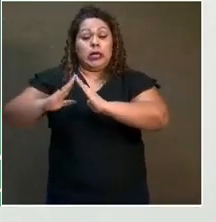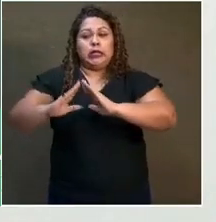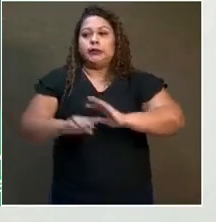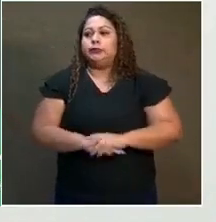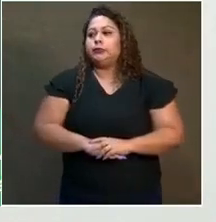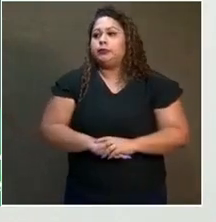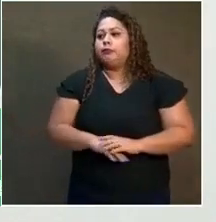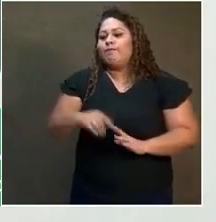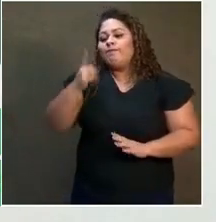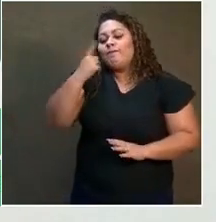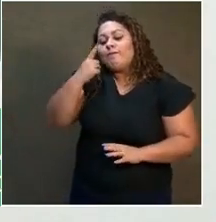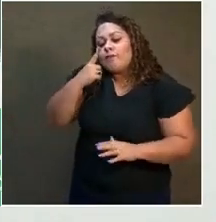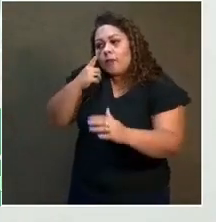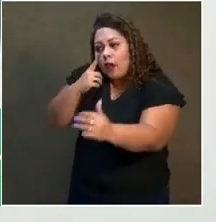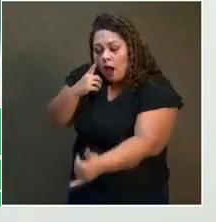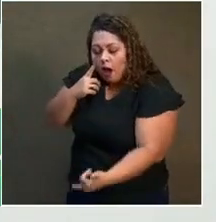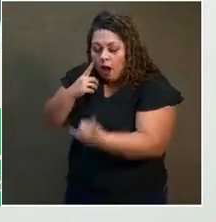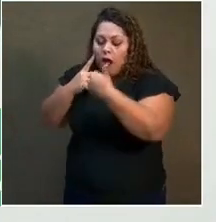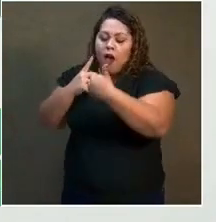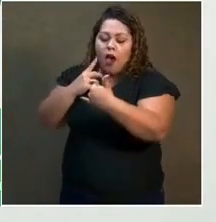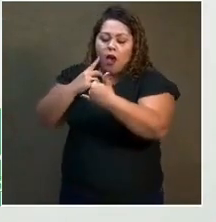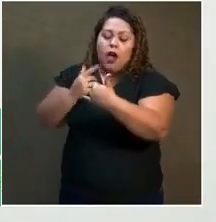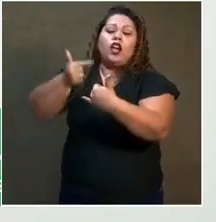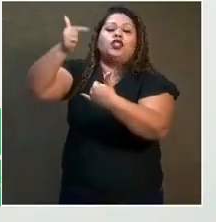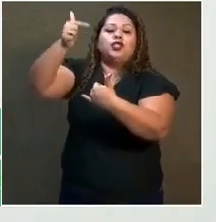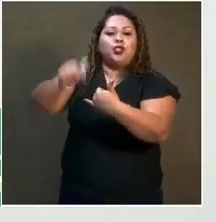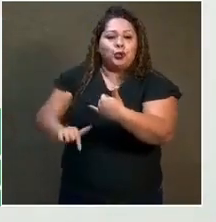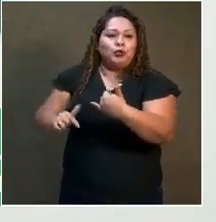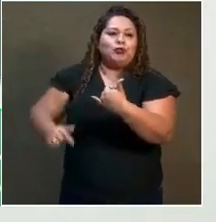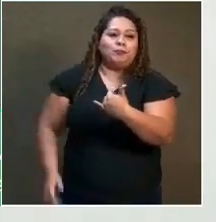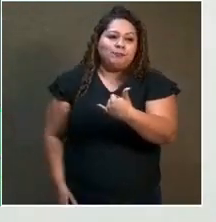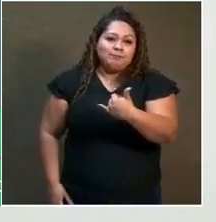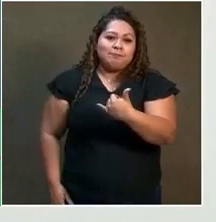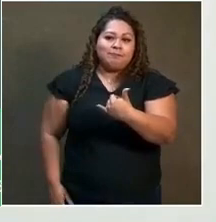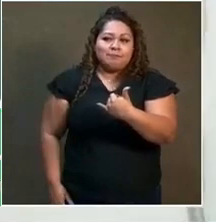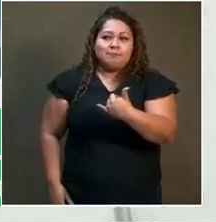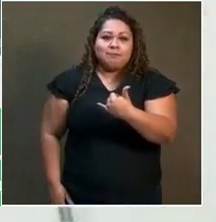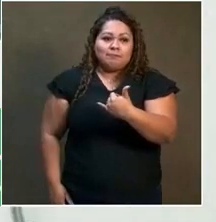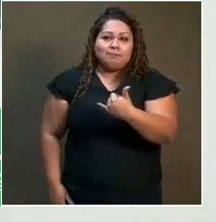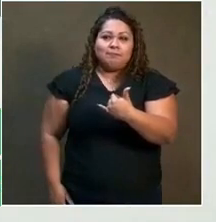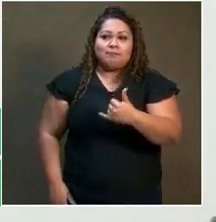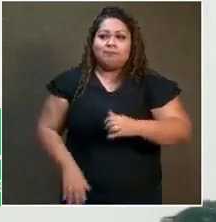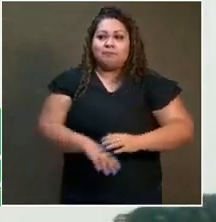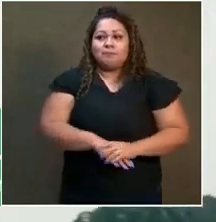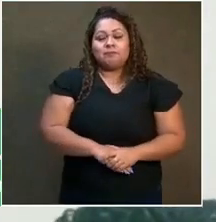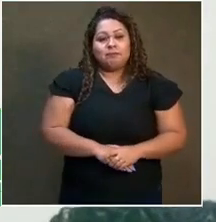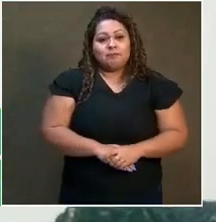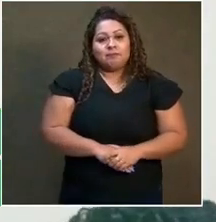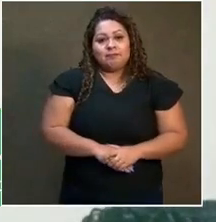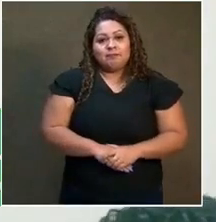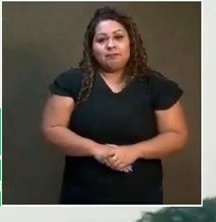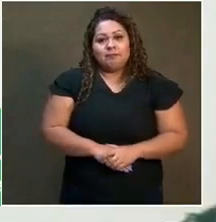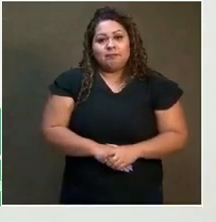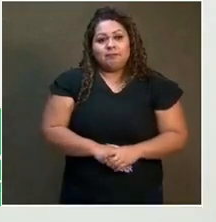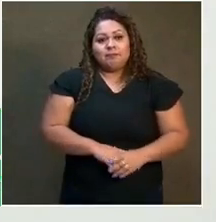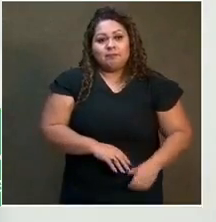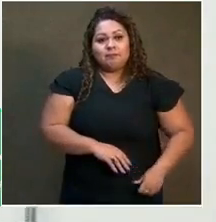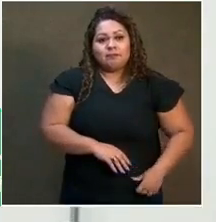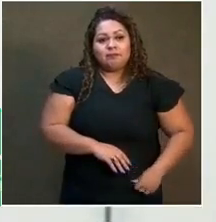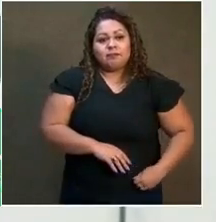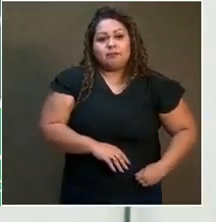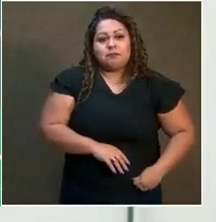ele pegou a mensagem, de novo. Mexeu no telefone e pegou a mensagem de novo. 6 pontos.